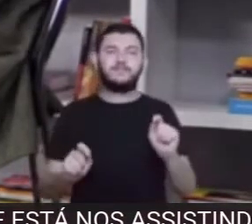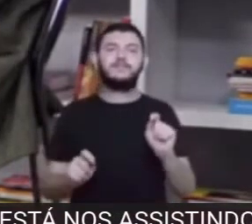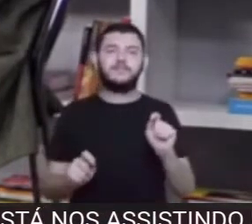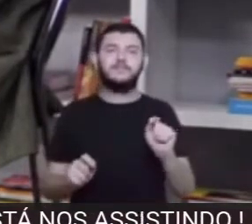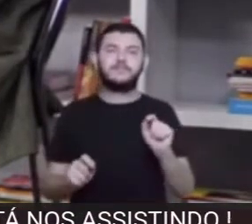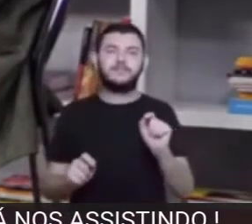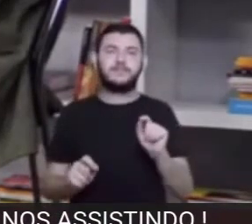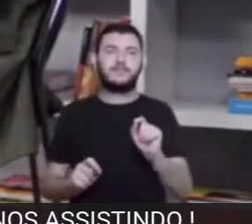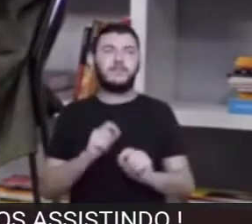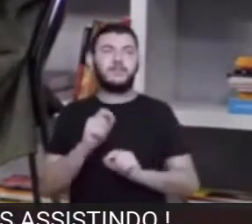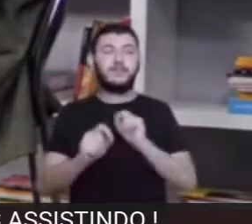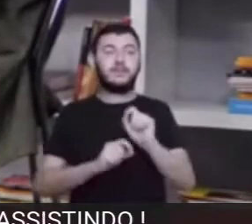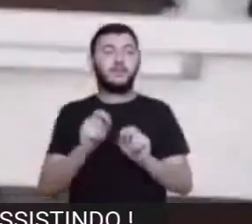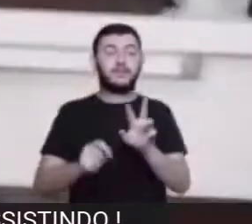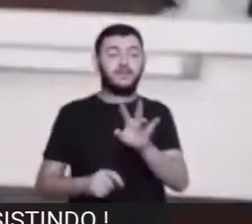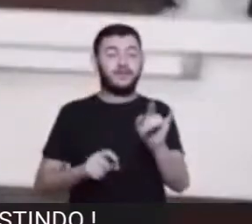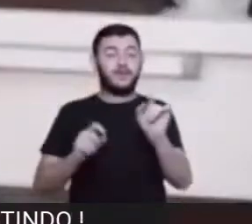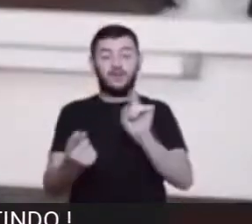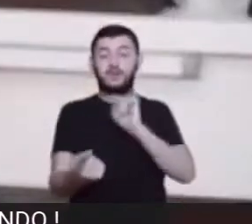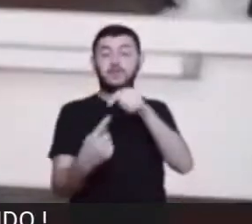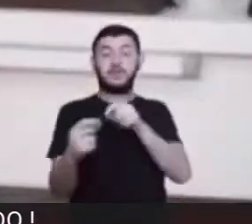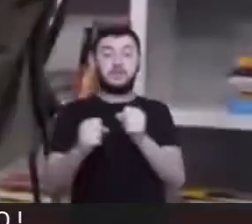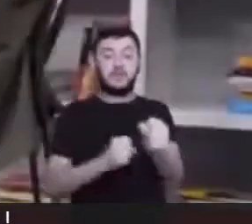Juarez para acabar com a greve.